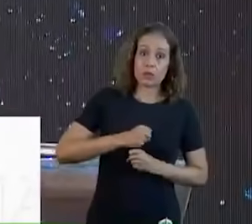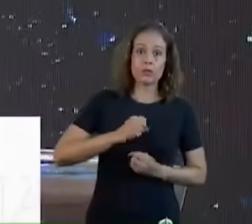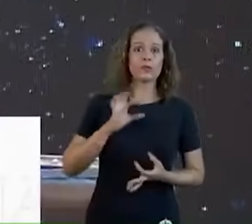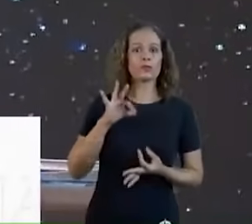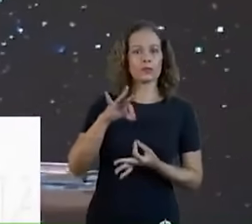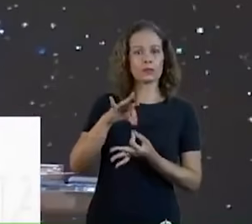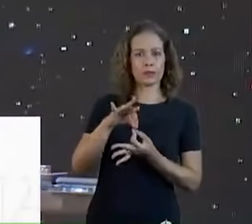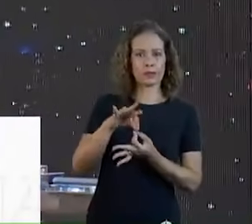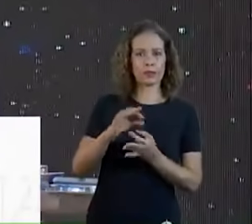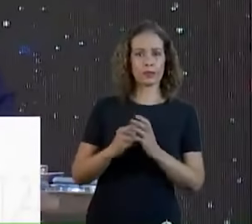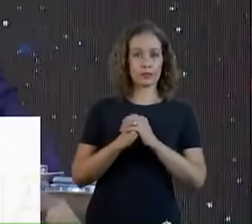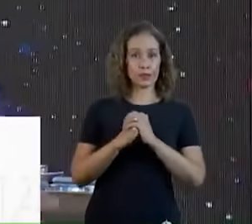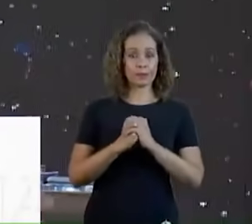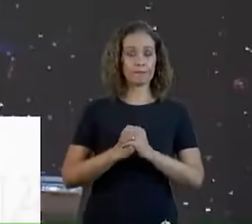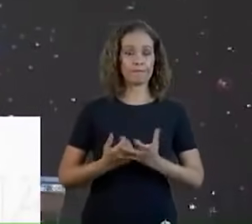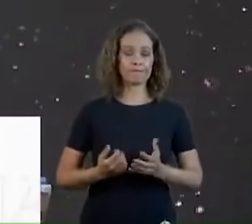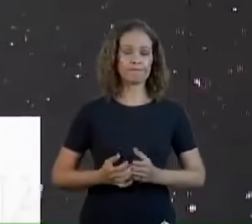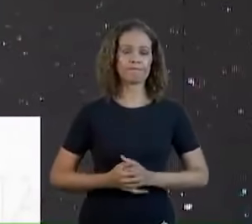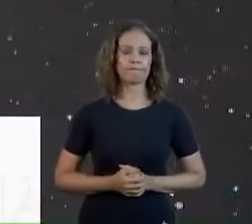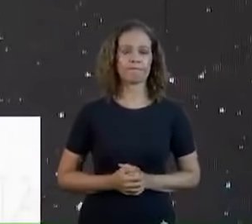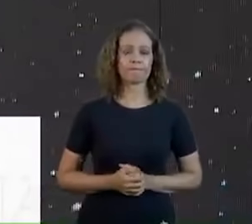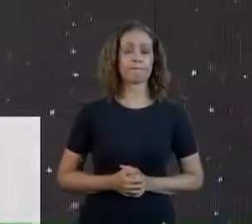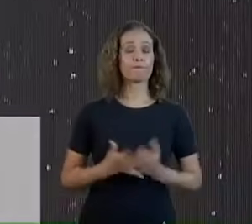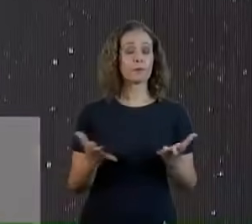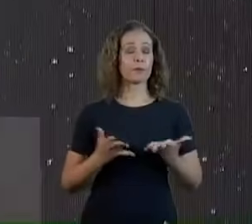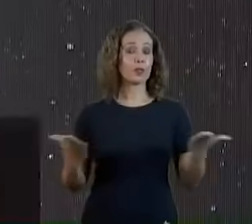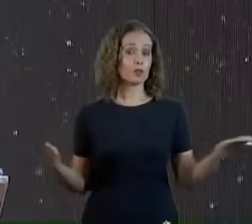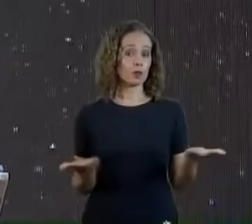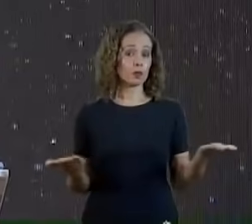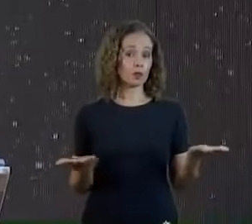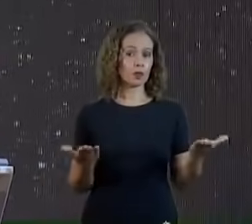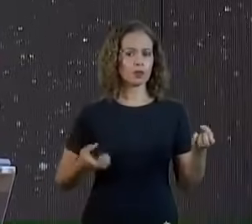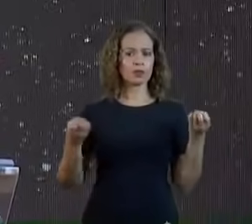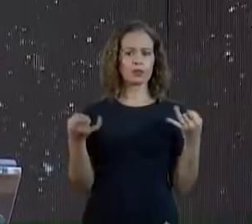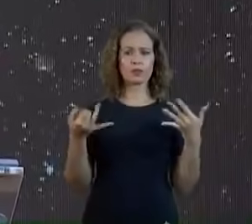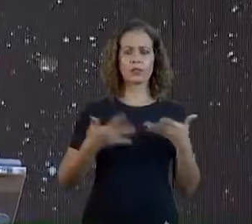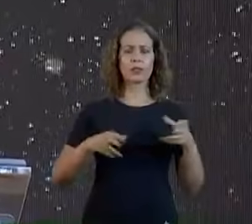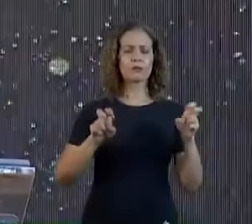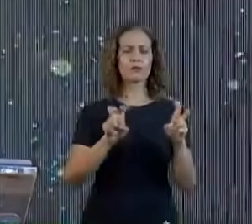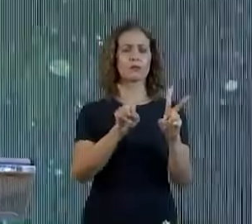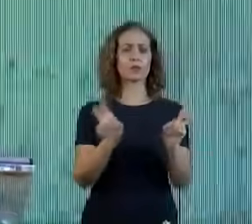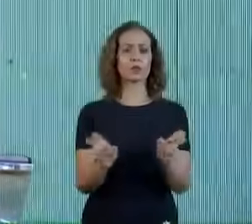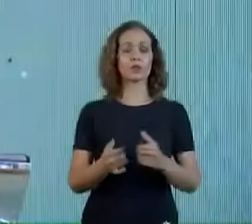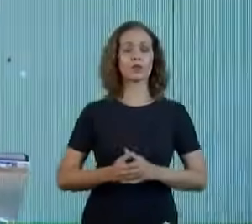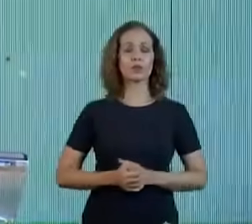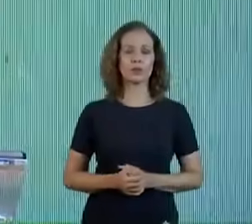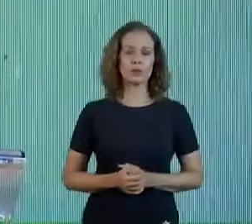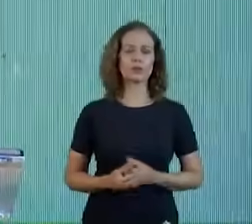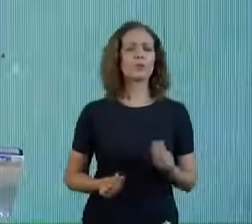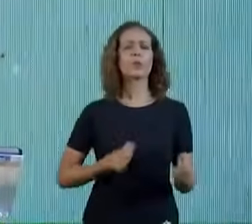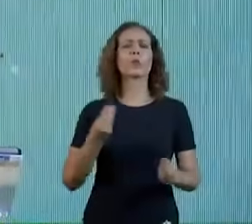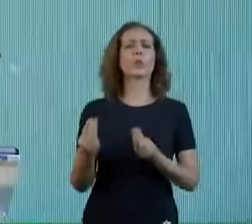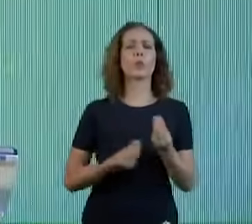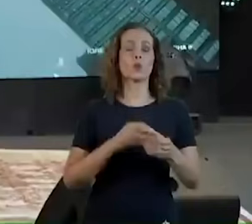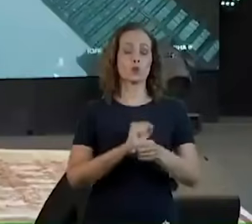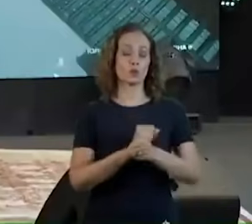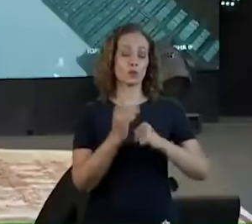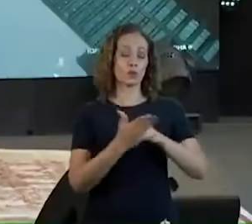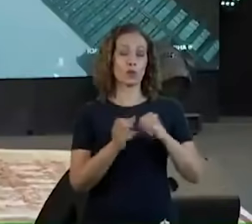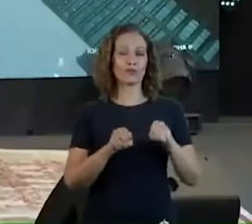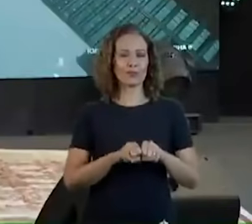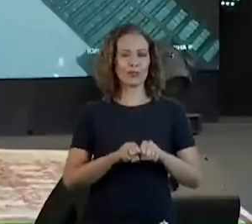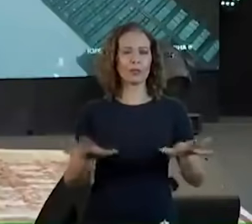espírito. Eu quero hoje falar sobre como a pandemia